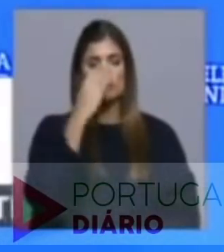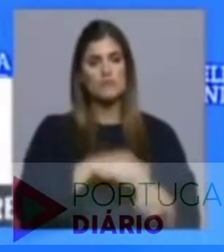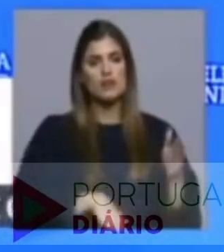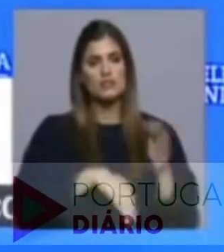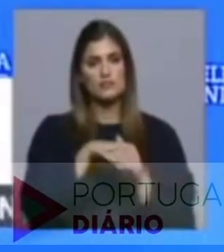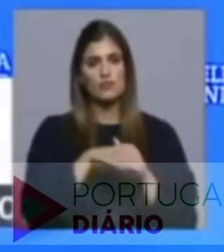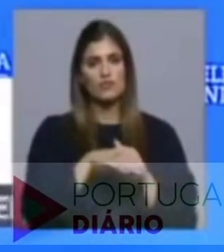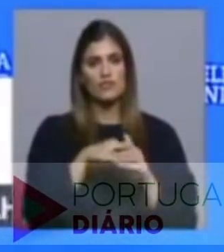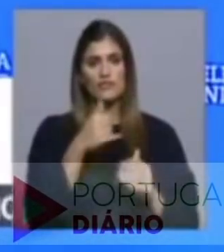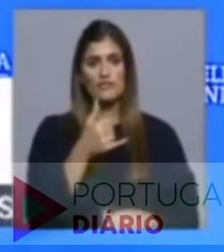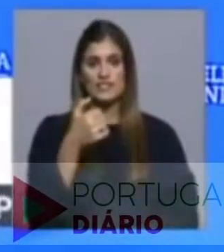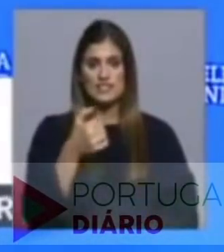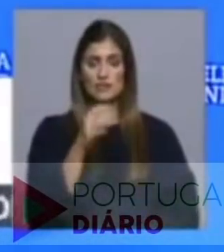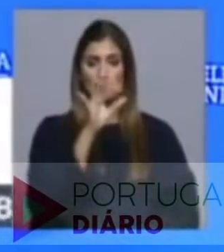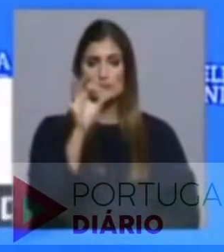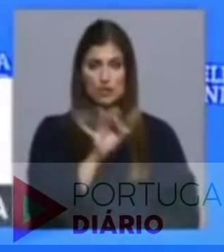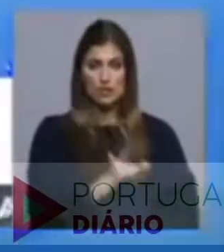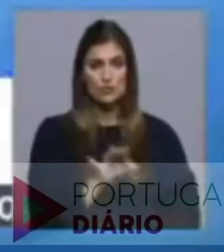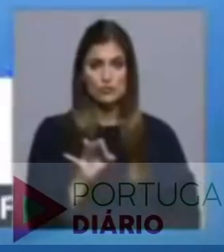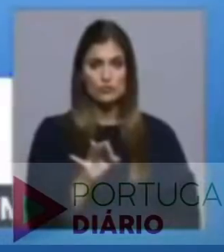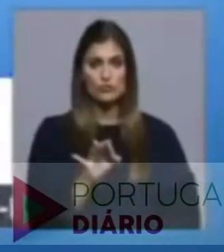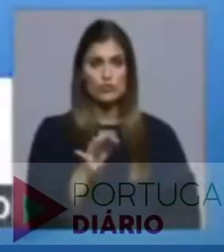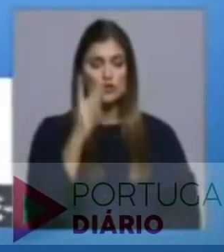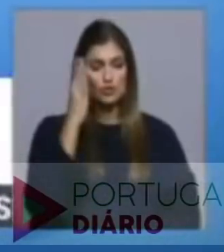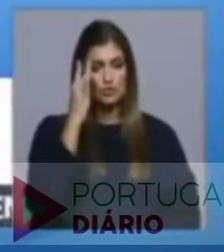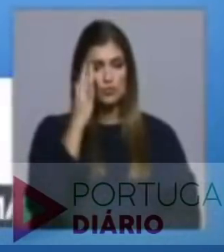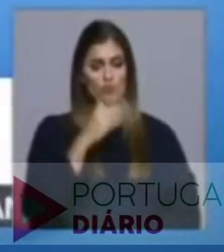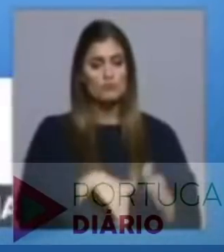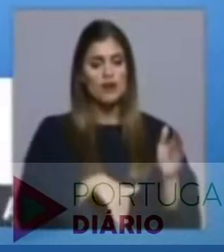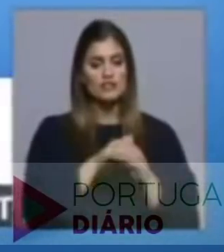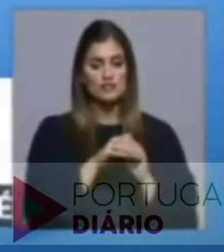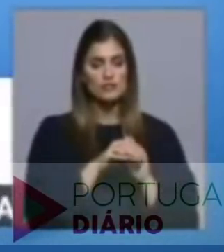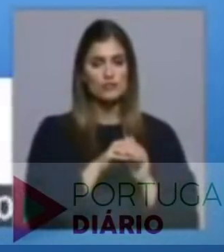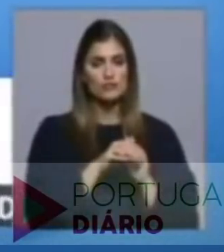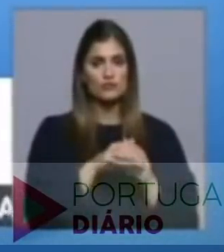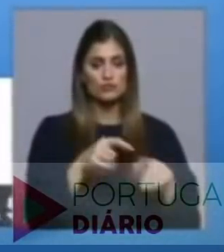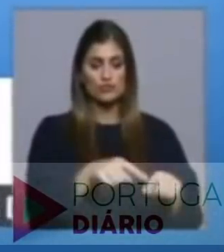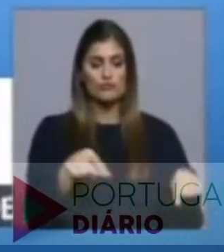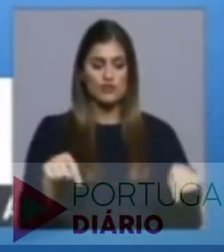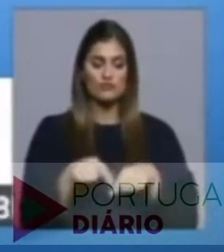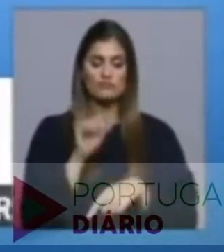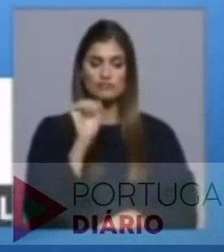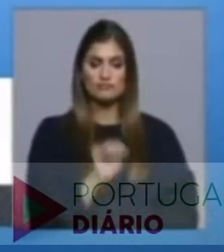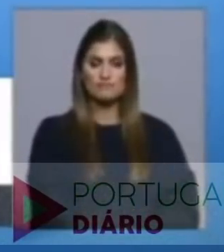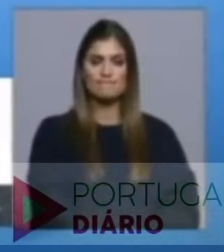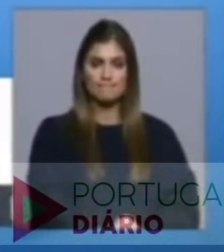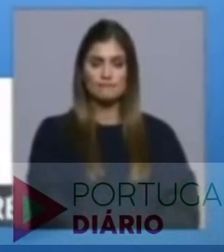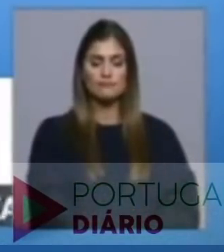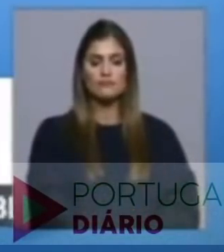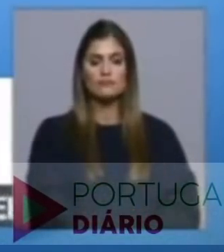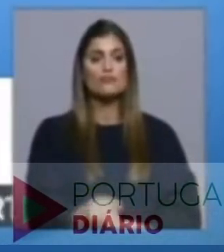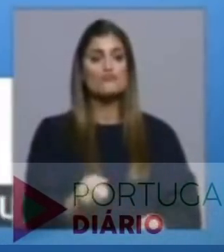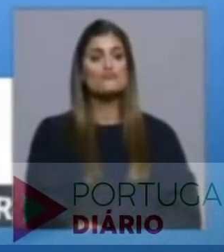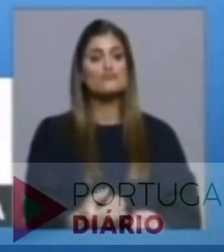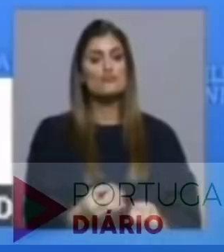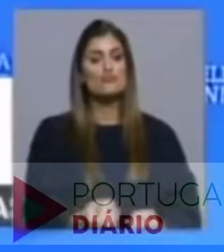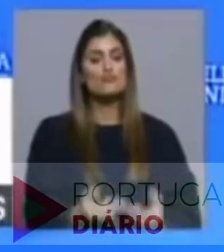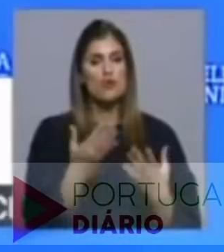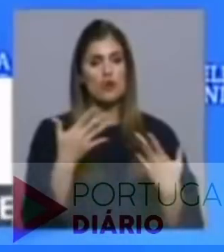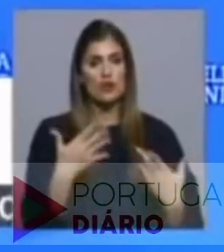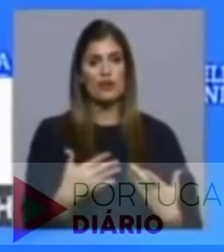de 25% da lotação dos respectivos recintos. Finalmente, a 3 de